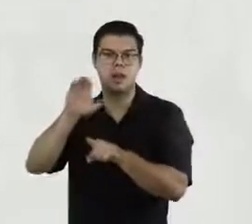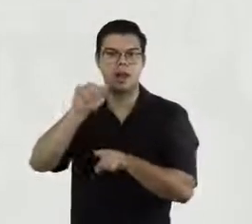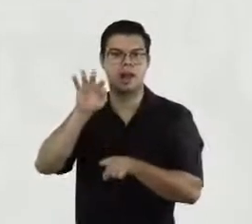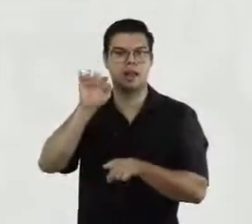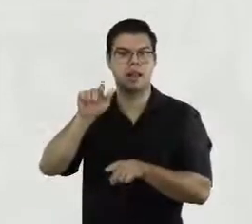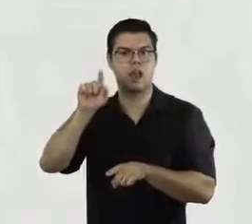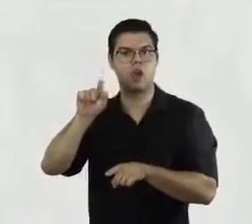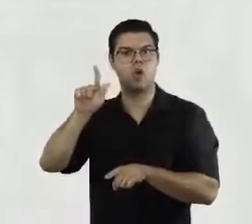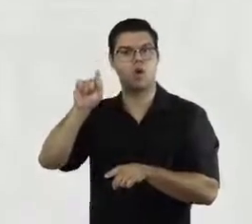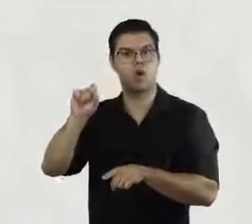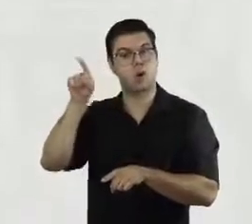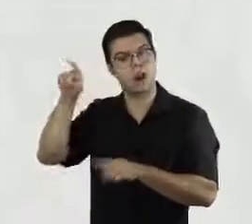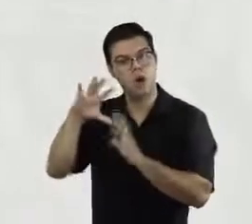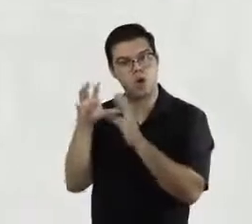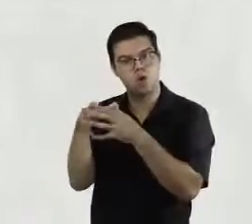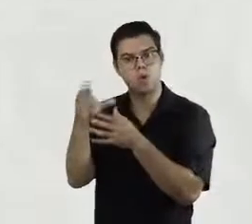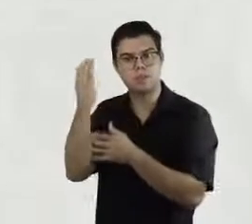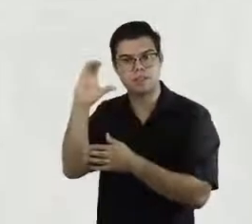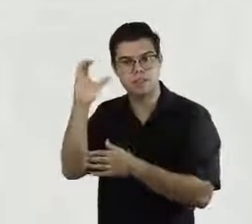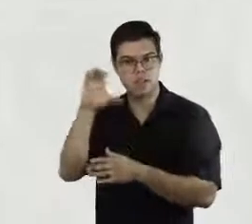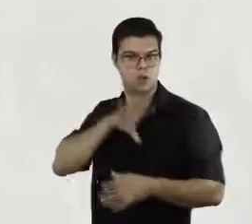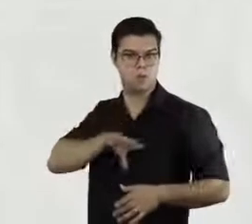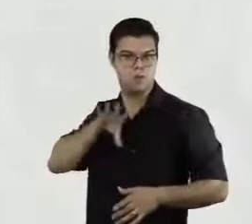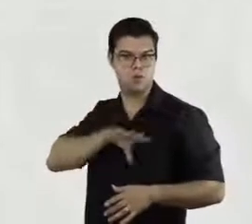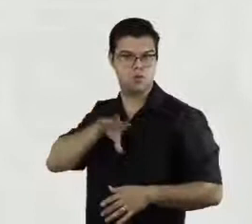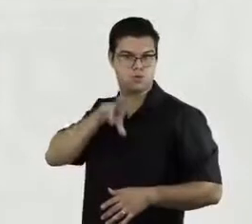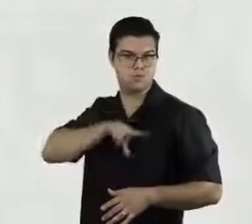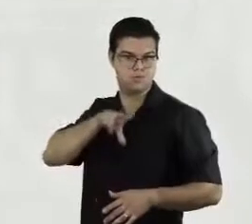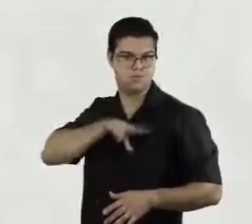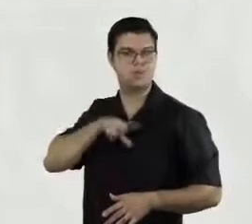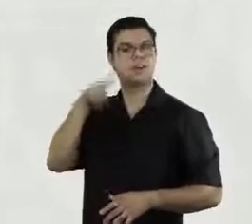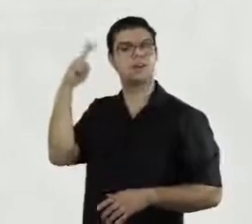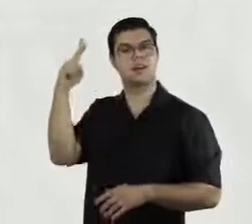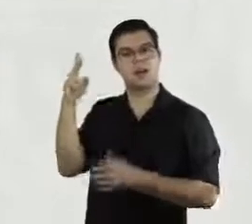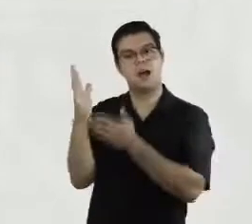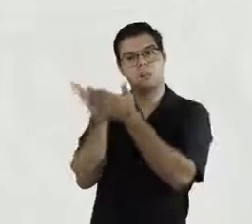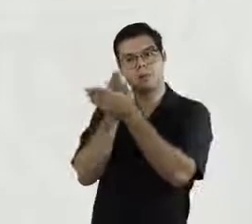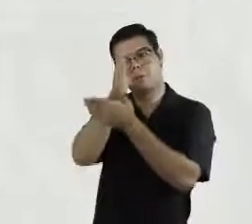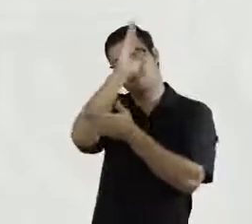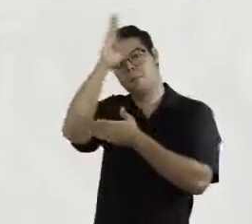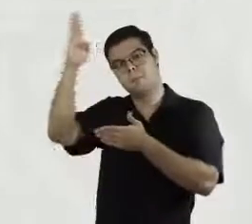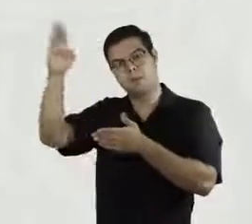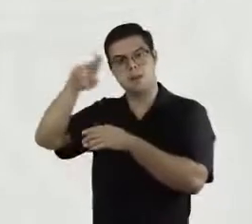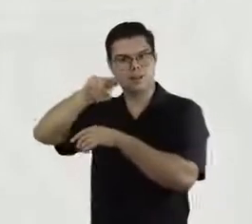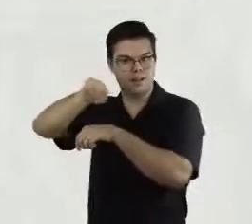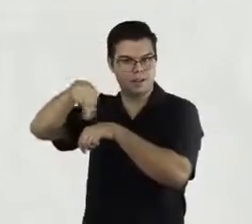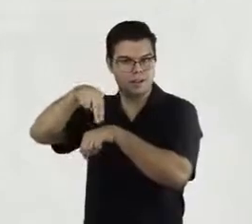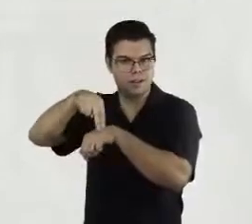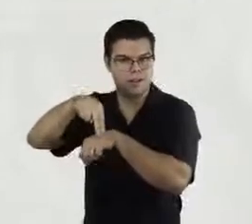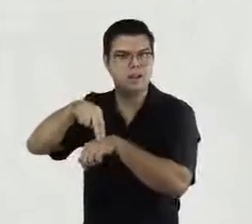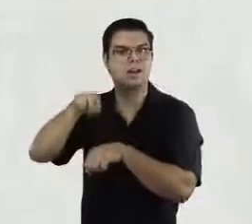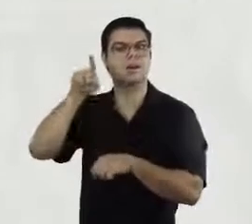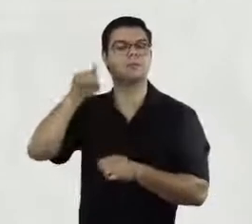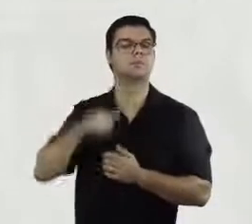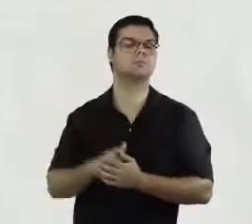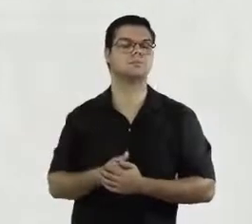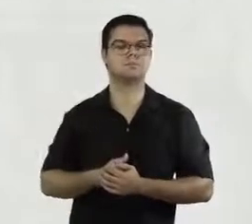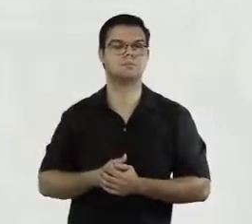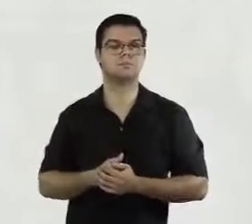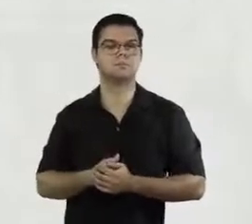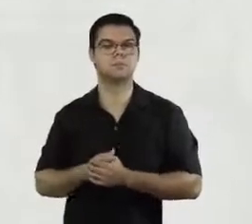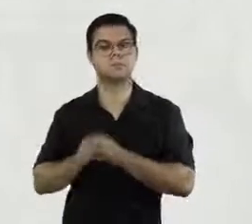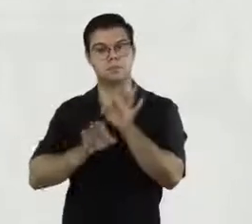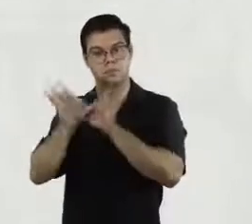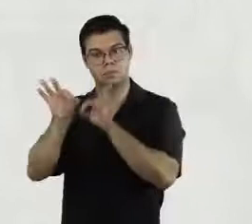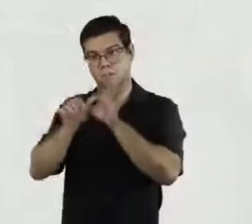quinhentistas portugueses da Biblioteca Nacional, organizado por Sheila Moura Rui e Ana Virgínia Pinheiro, nossa